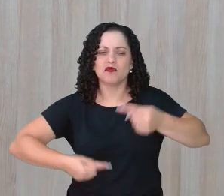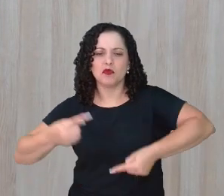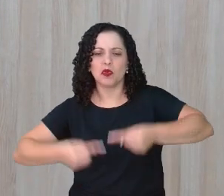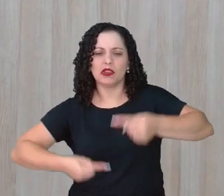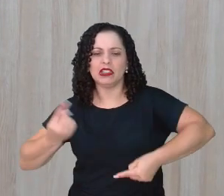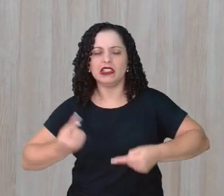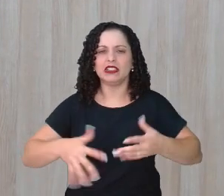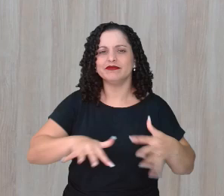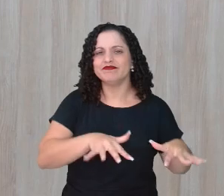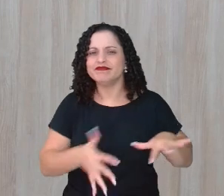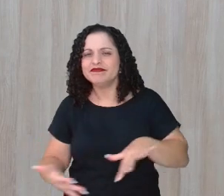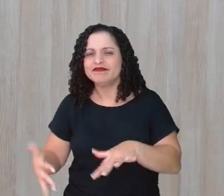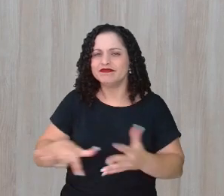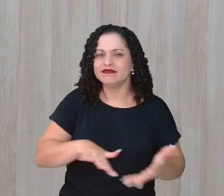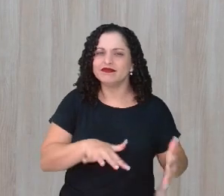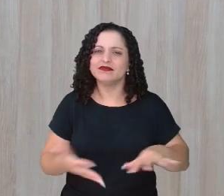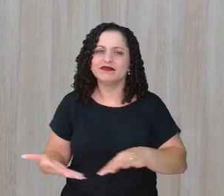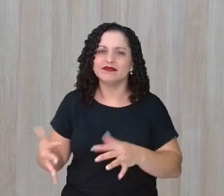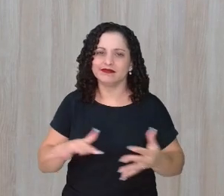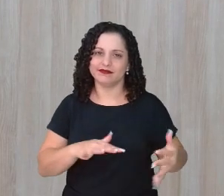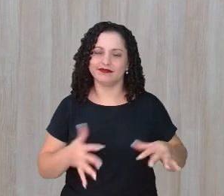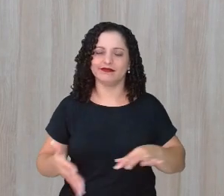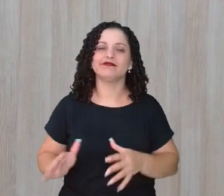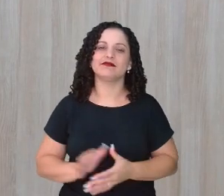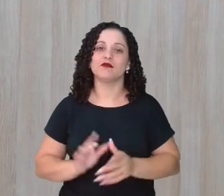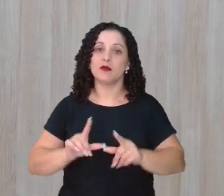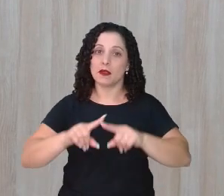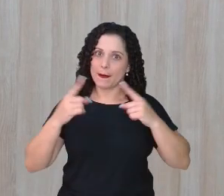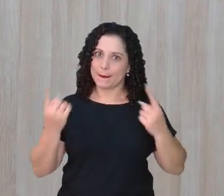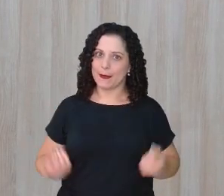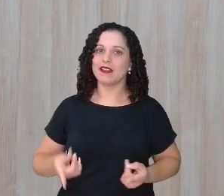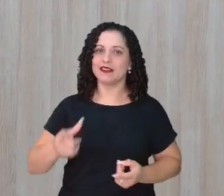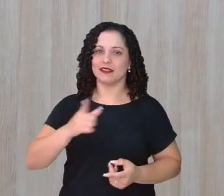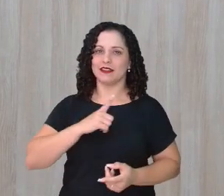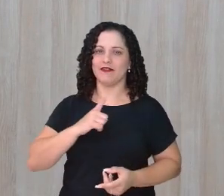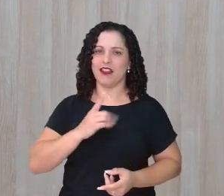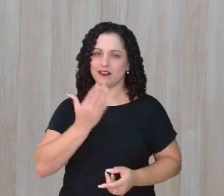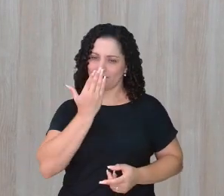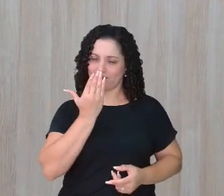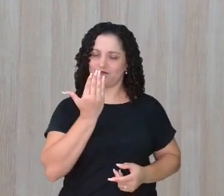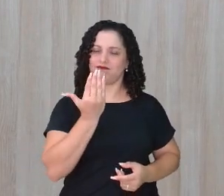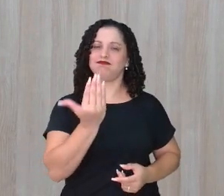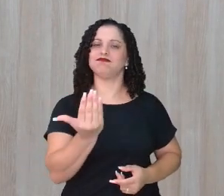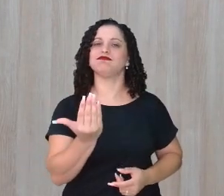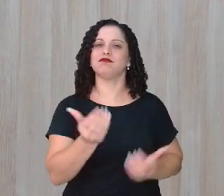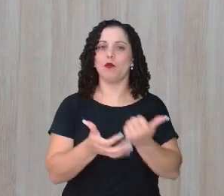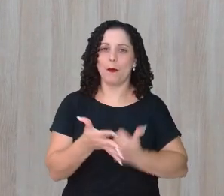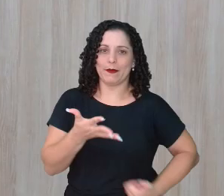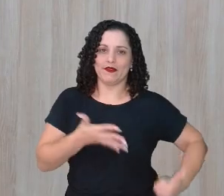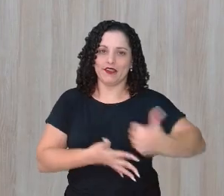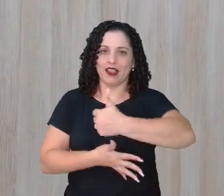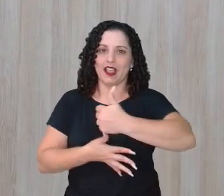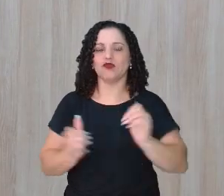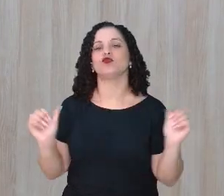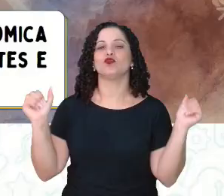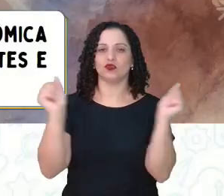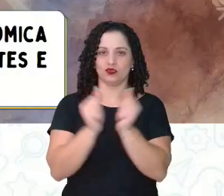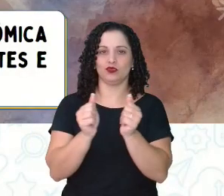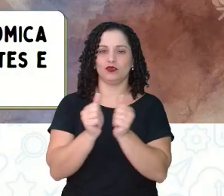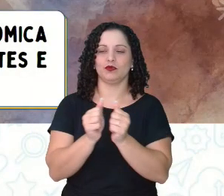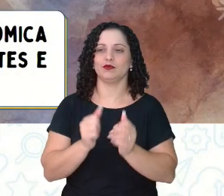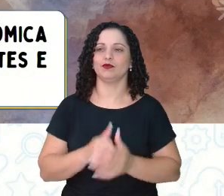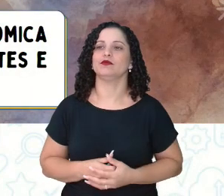mas quem tivesse no poder, ele ia junto com essa galera. Então, vamos lá, olha aí, o